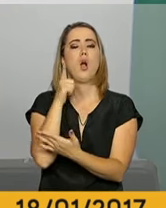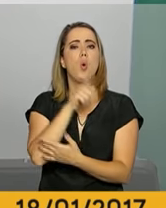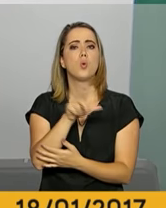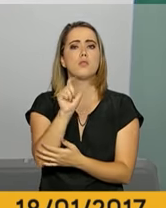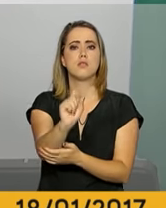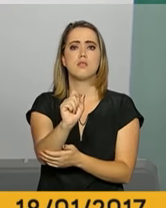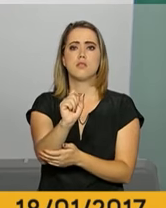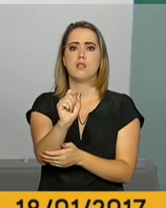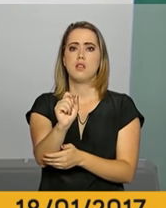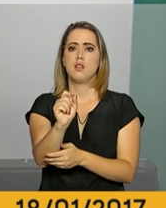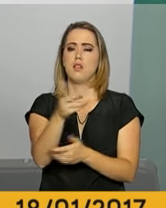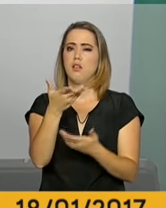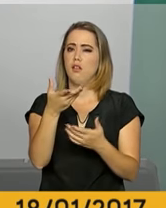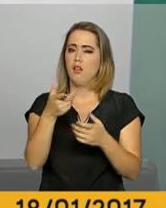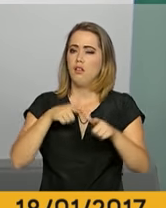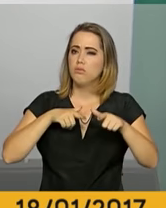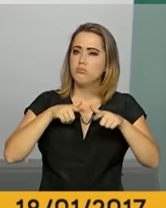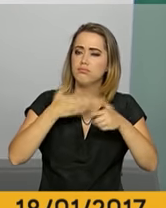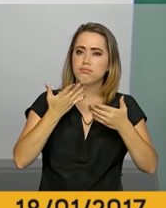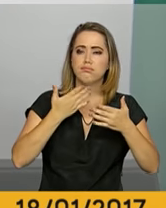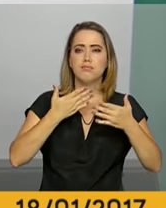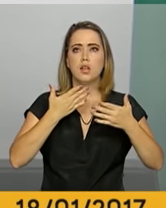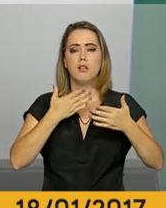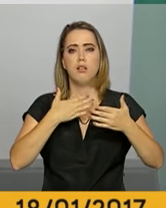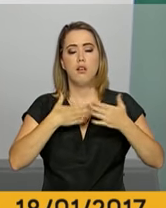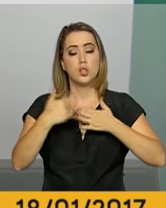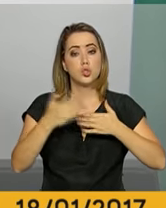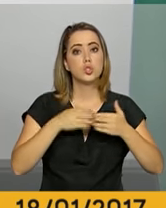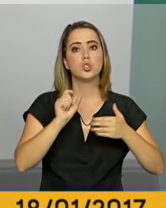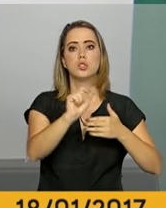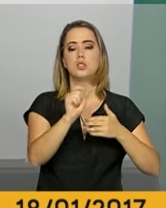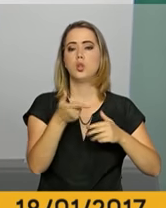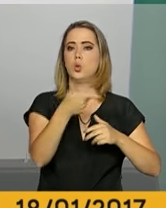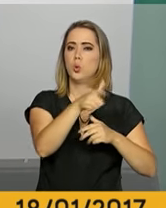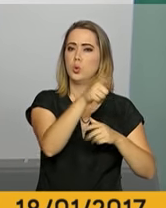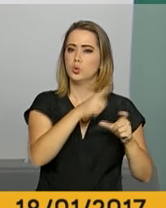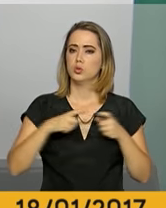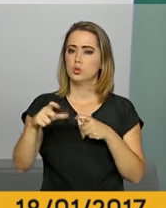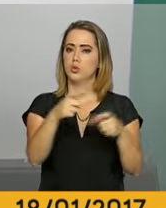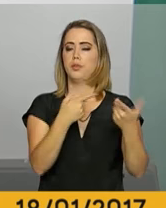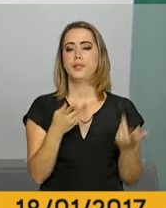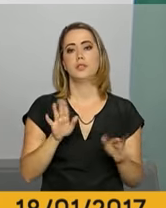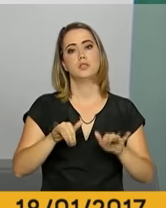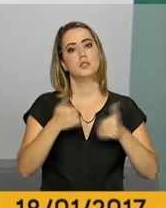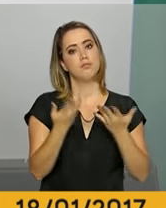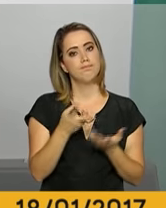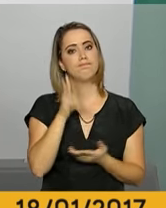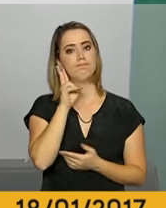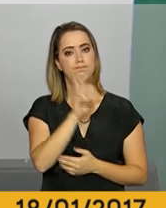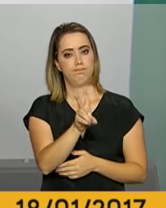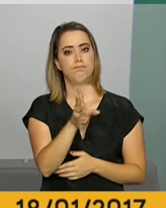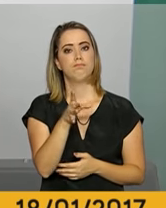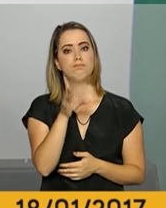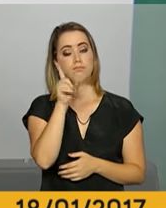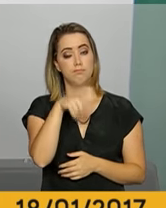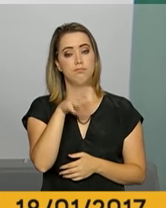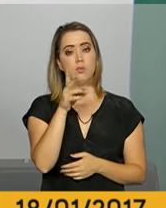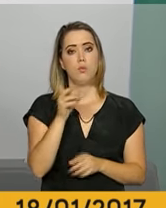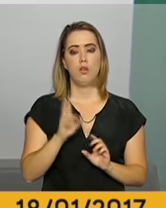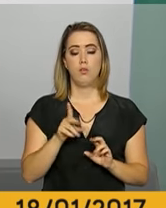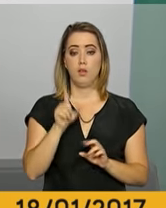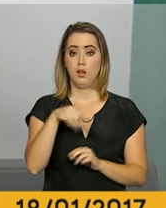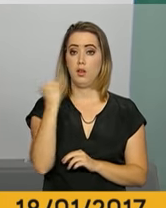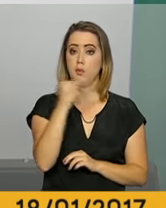que me pareceu, penso eu adequadamente, que seria interessante fazer o que fiz ontem, reunir os